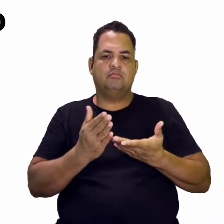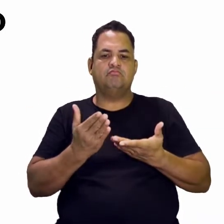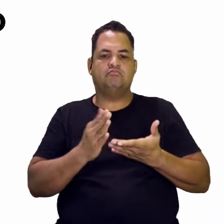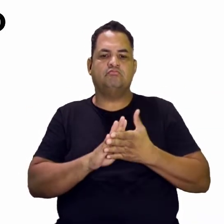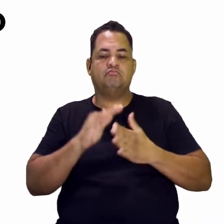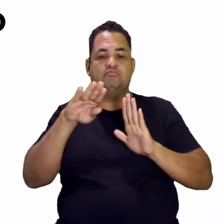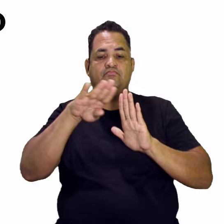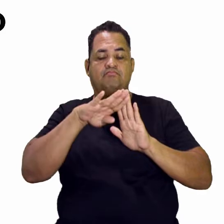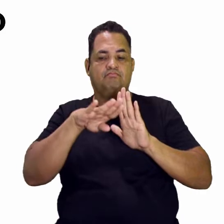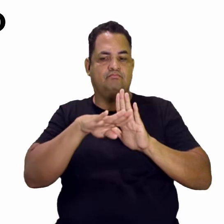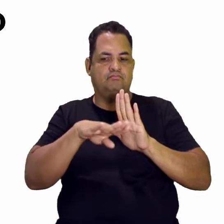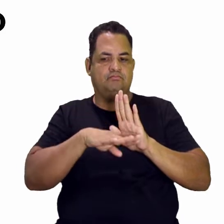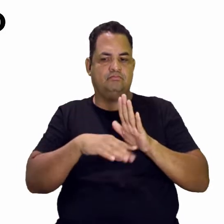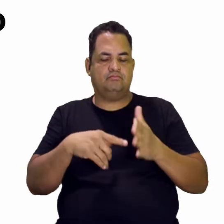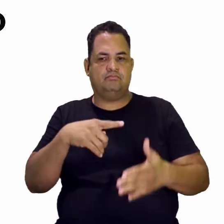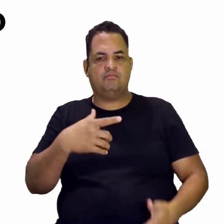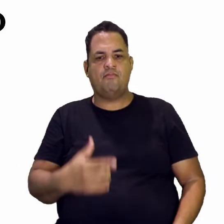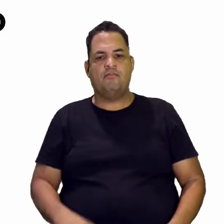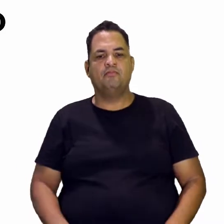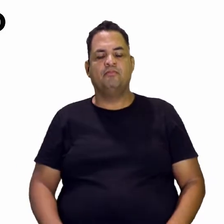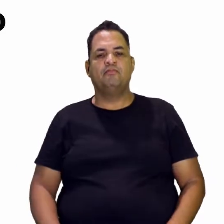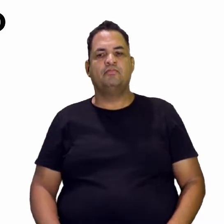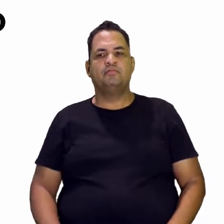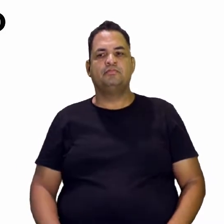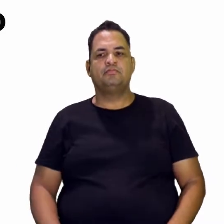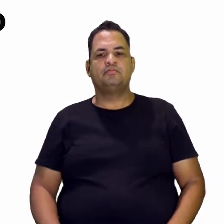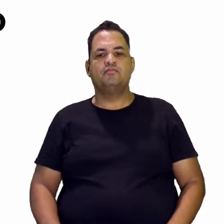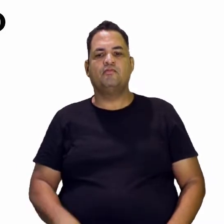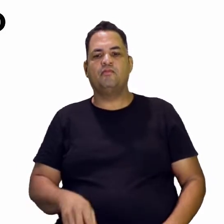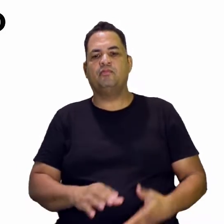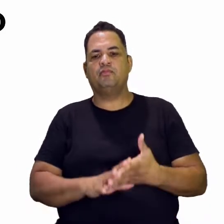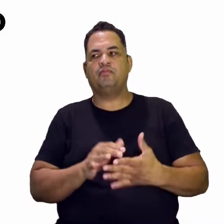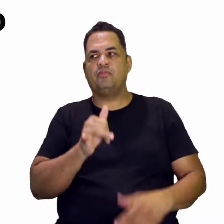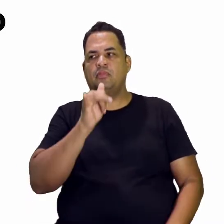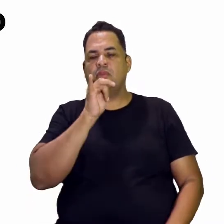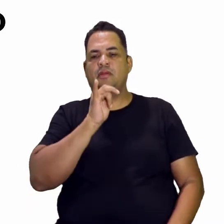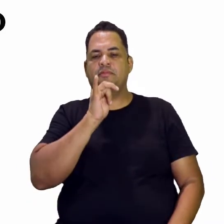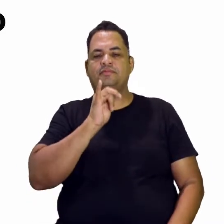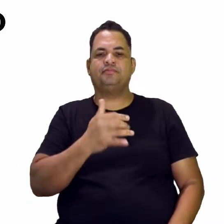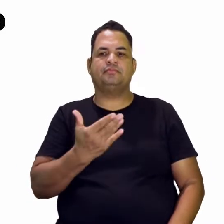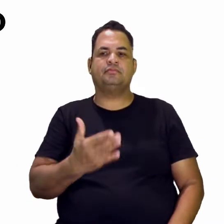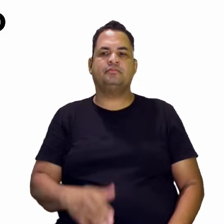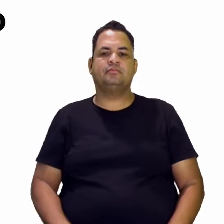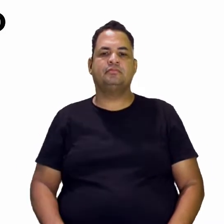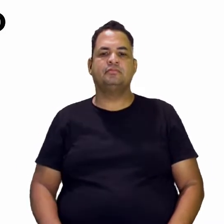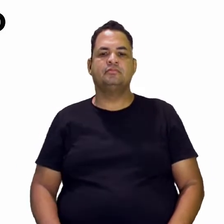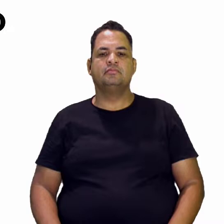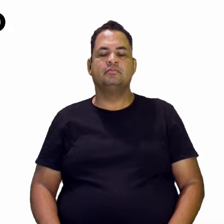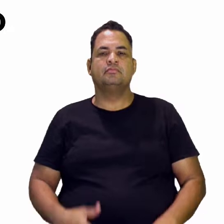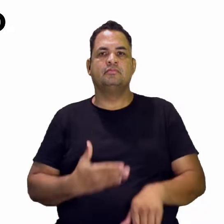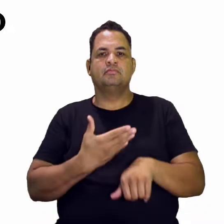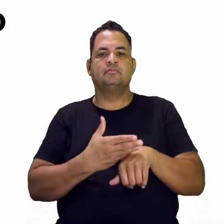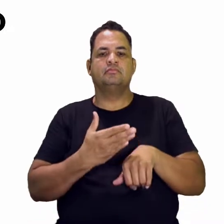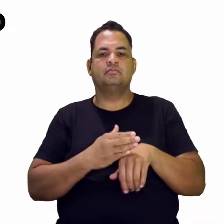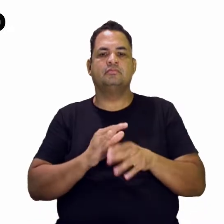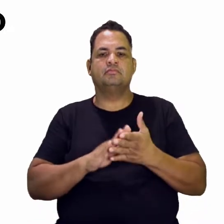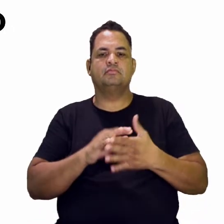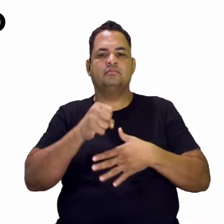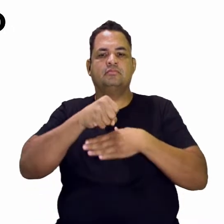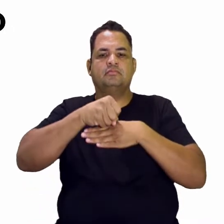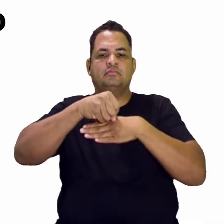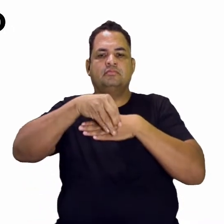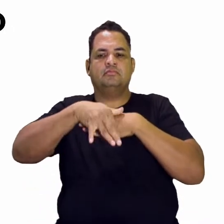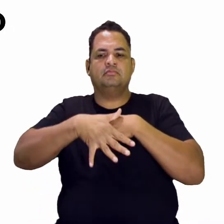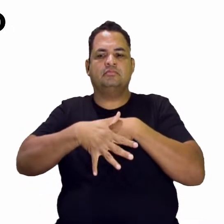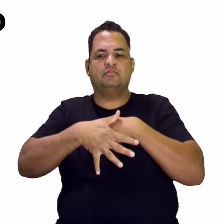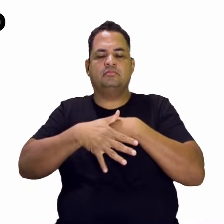ser classificados, tá bom? Por exemplo, a gente vai dar um exemplo aqui prático em relação a essa classificação.